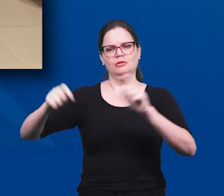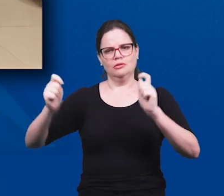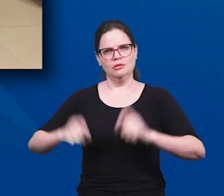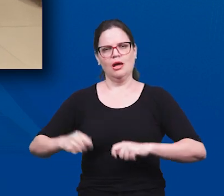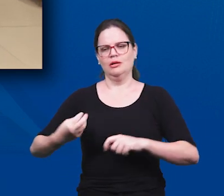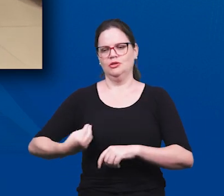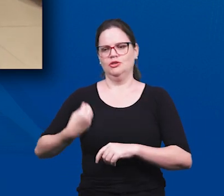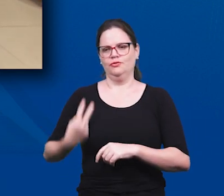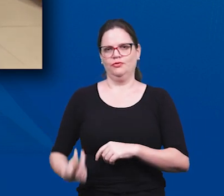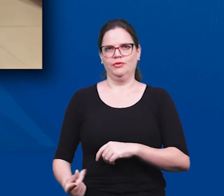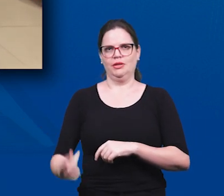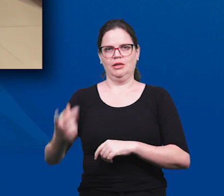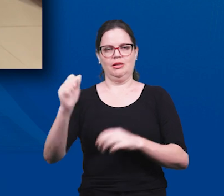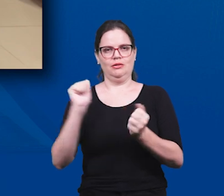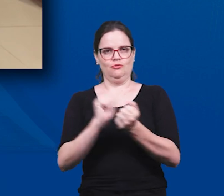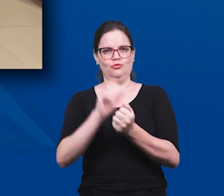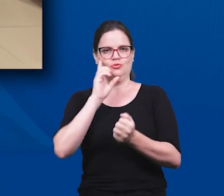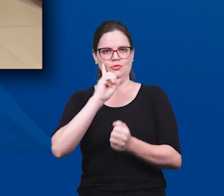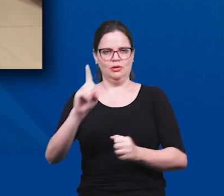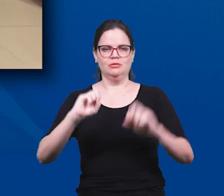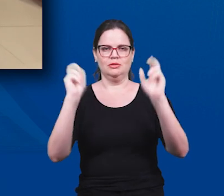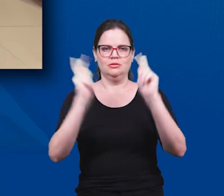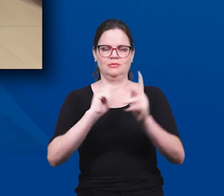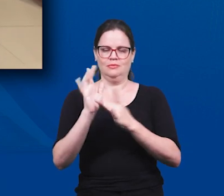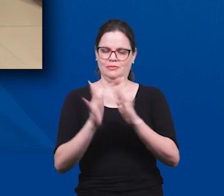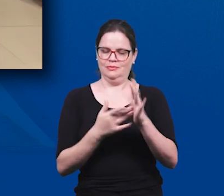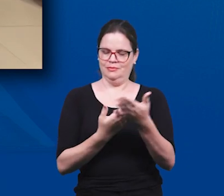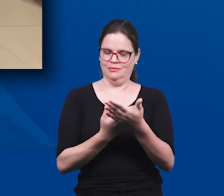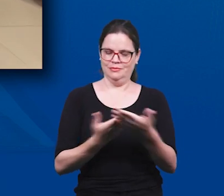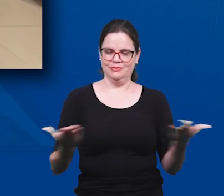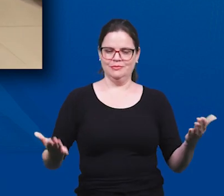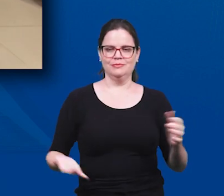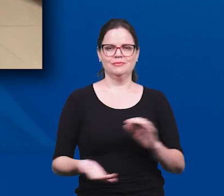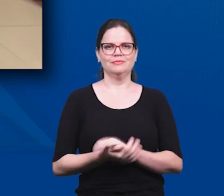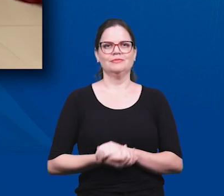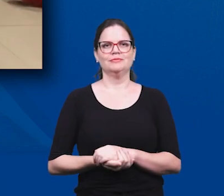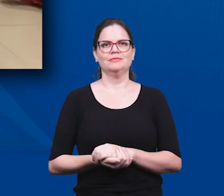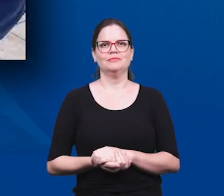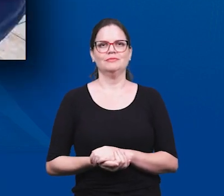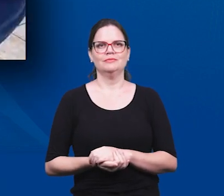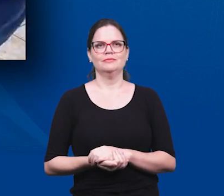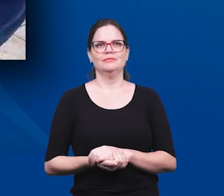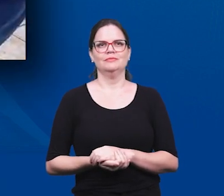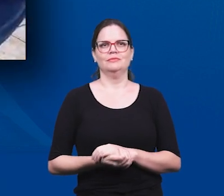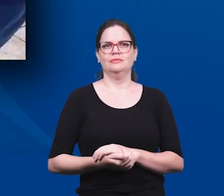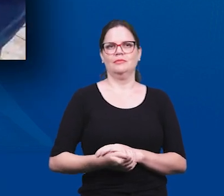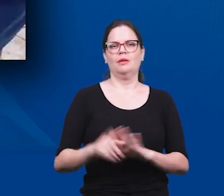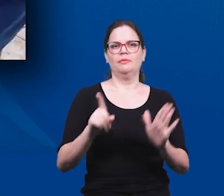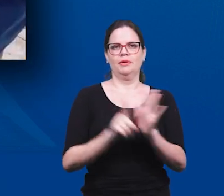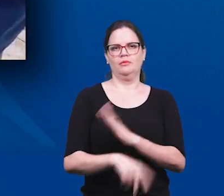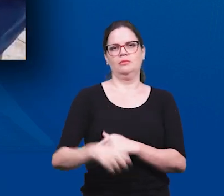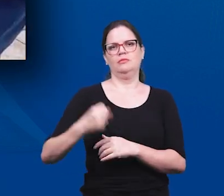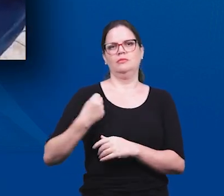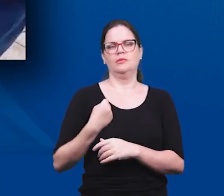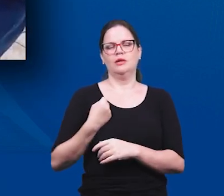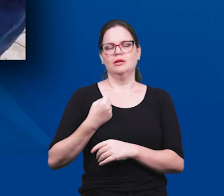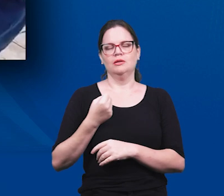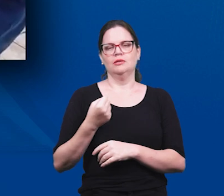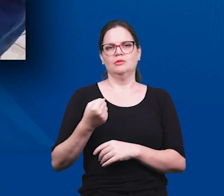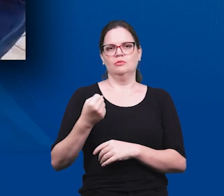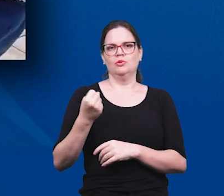da vida eterna com Deus. A paz do Senhor Jesus. Pergunta para crianças,